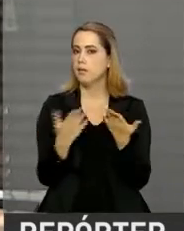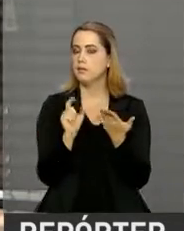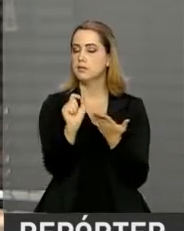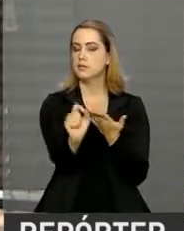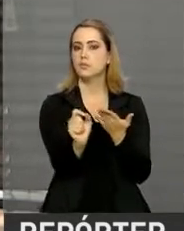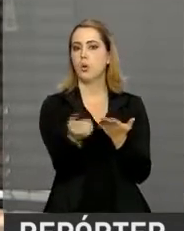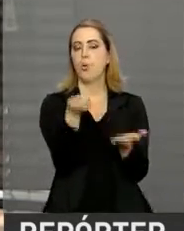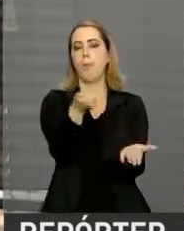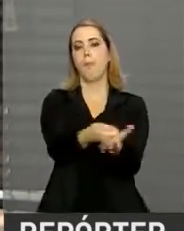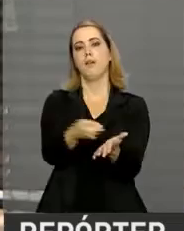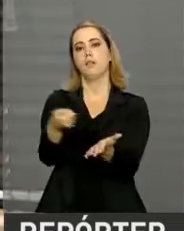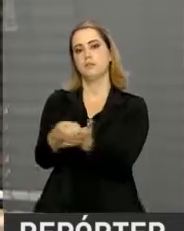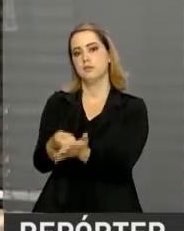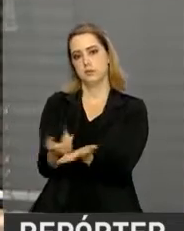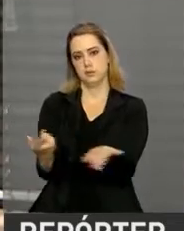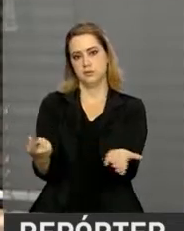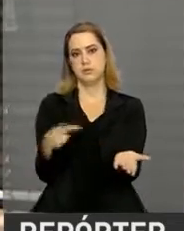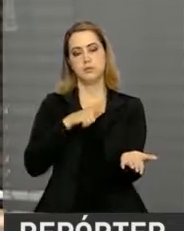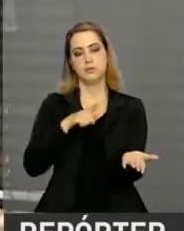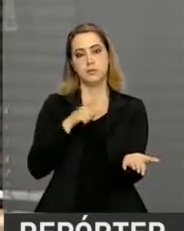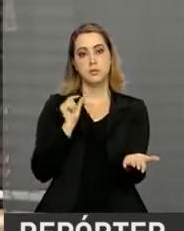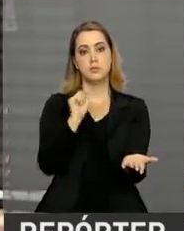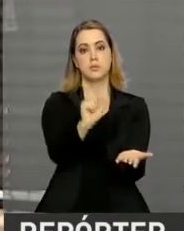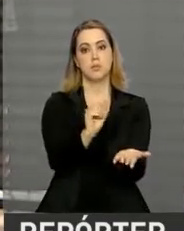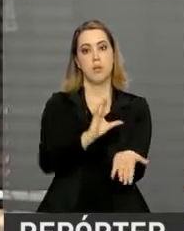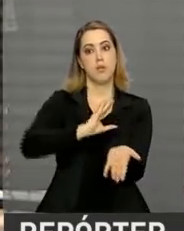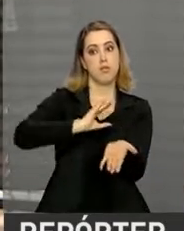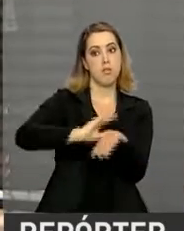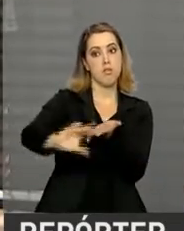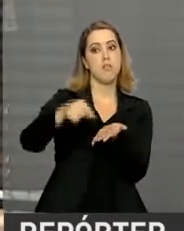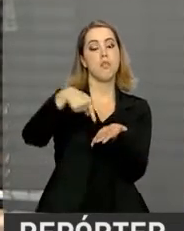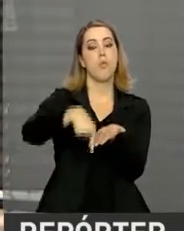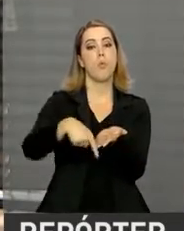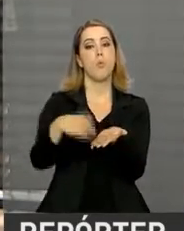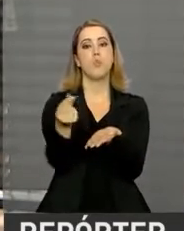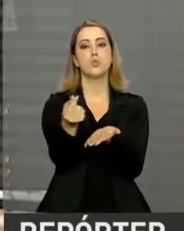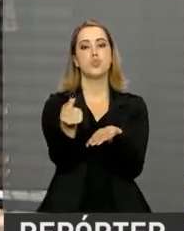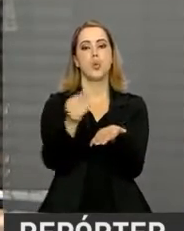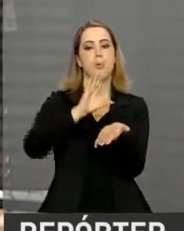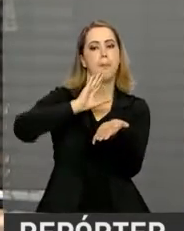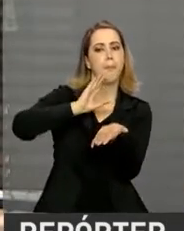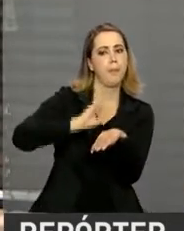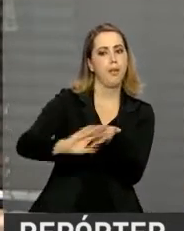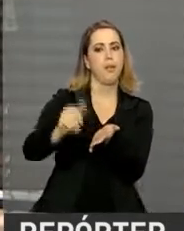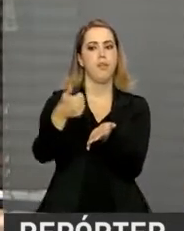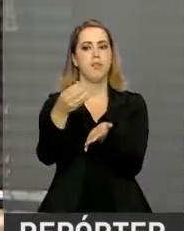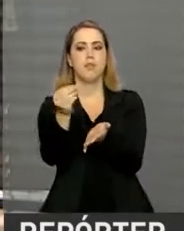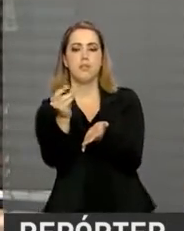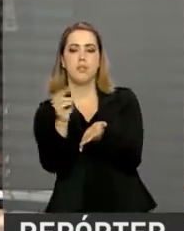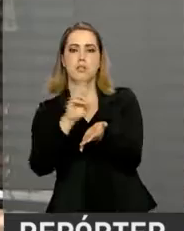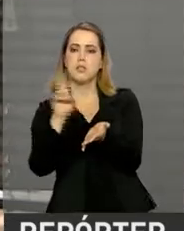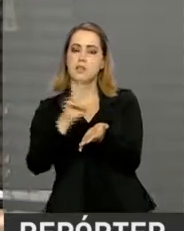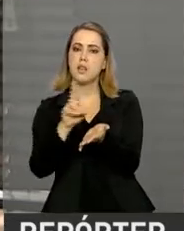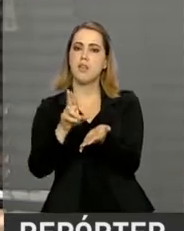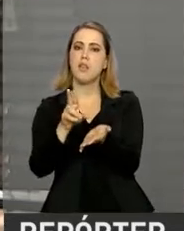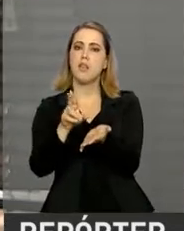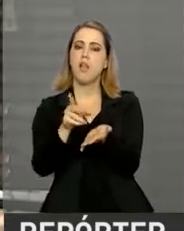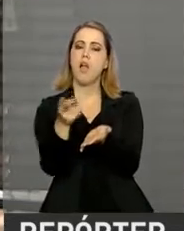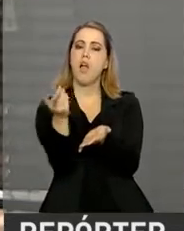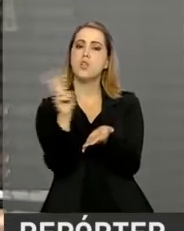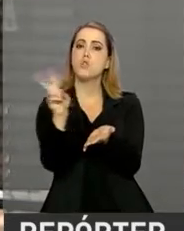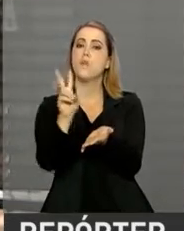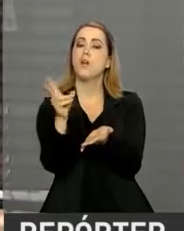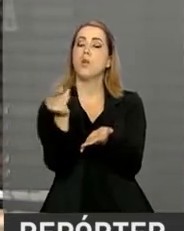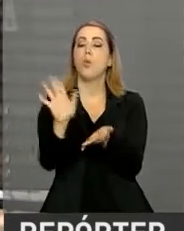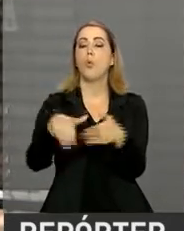custo que ele teve para poder fazer essa aplicação seja o dinheiro que ele está obtendo 100 reais vai custar quanto